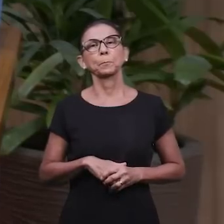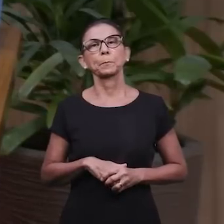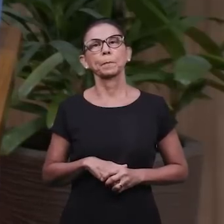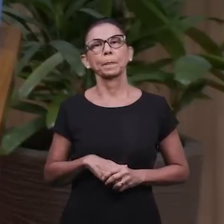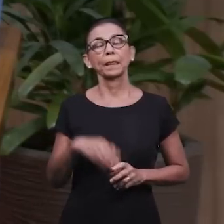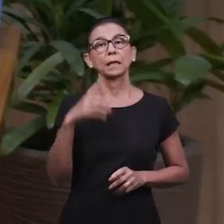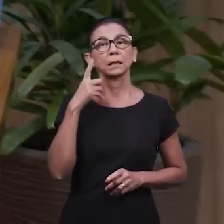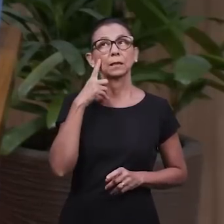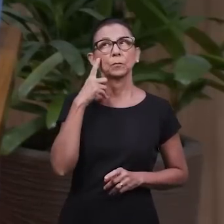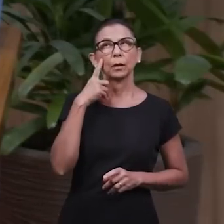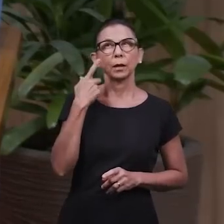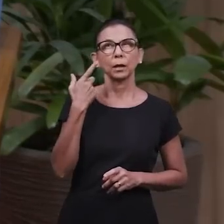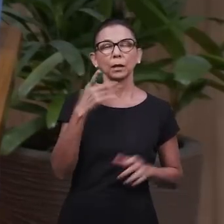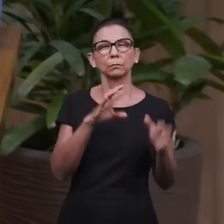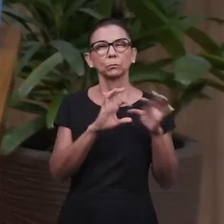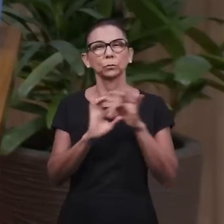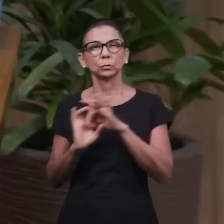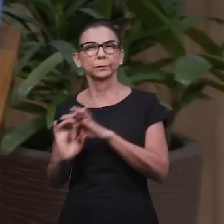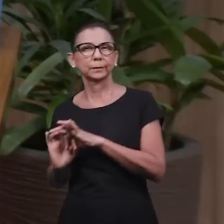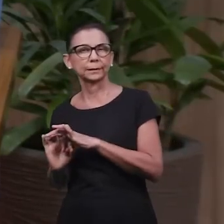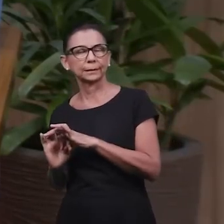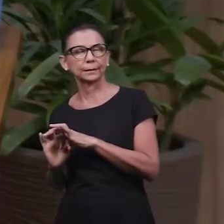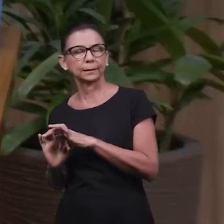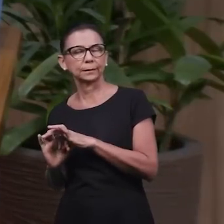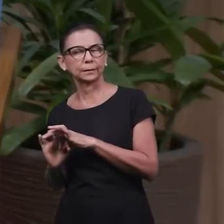nós temos visto no contexto